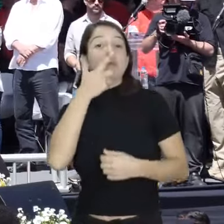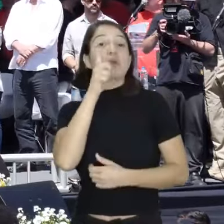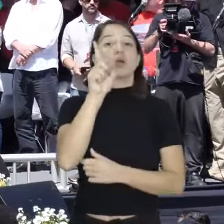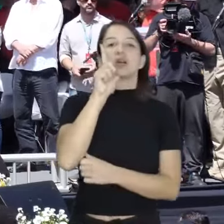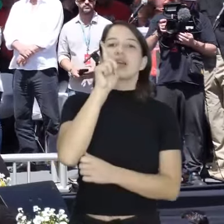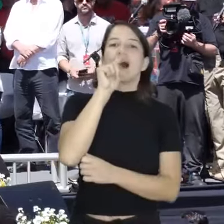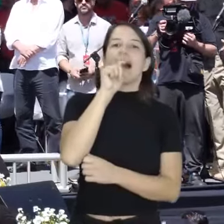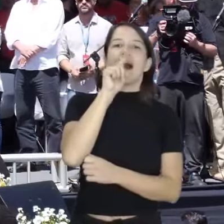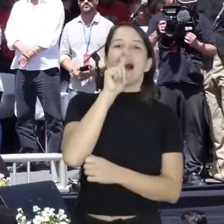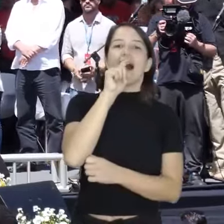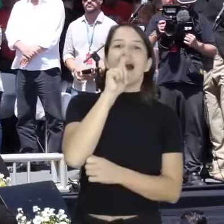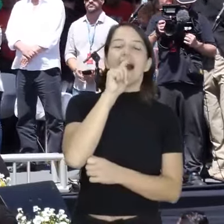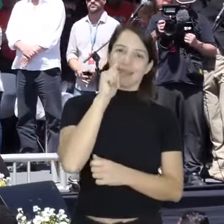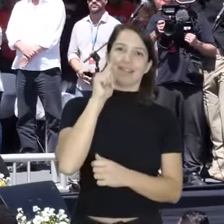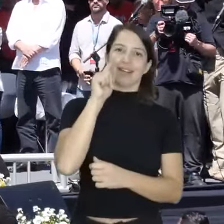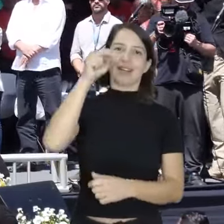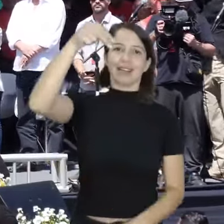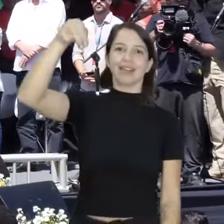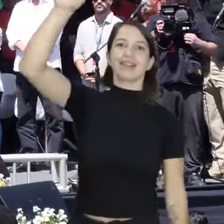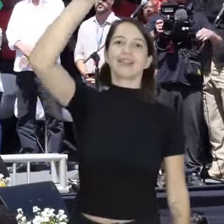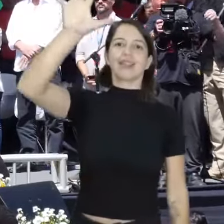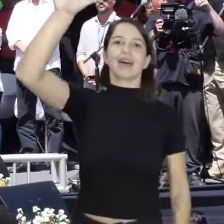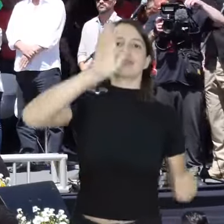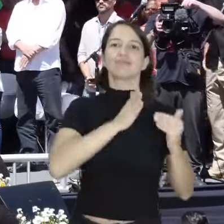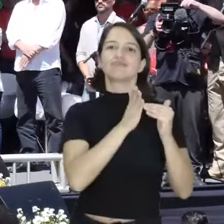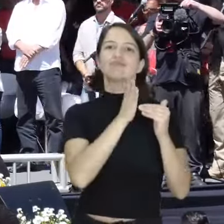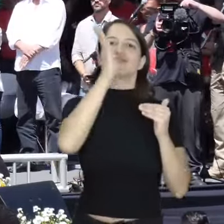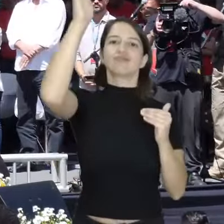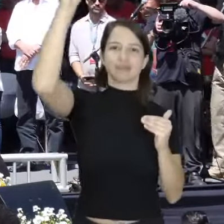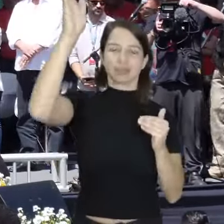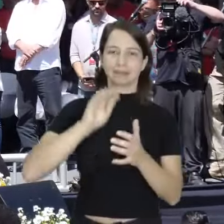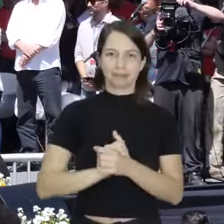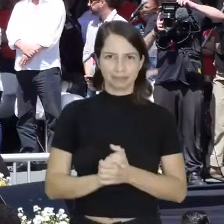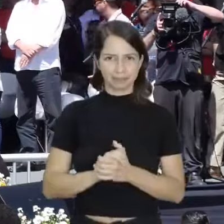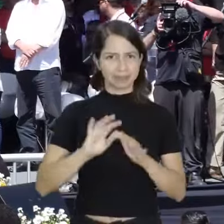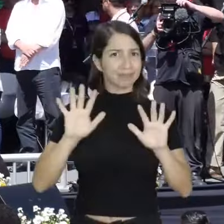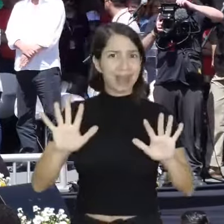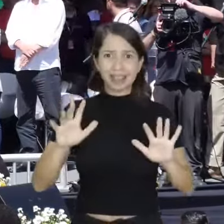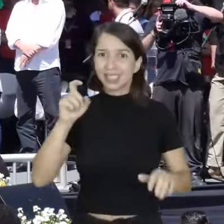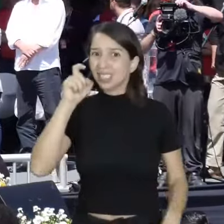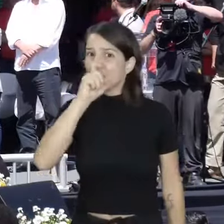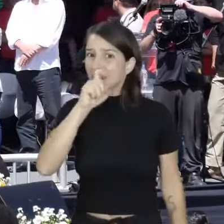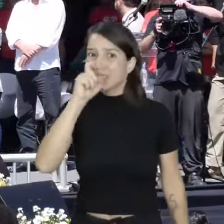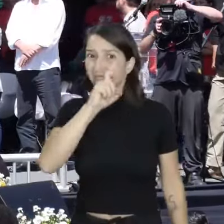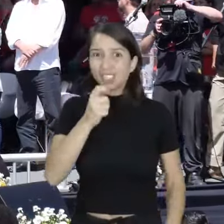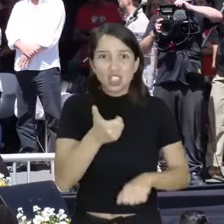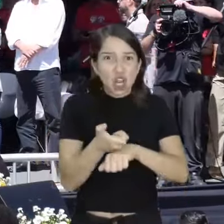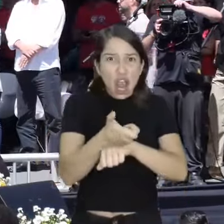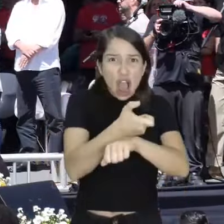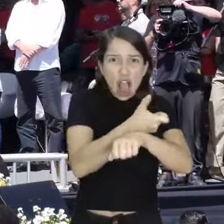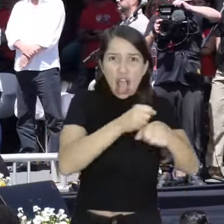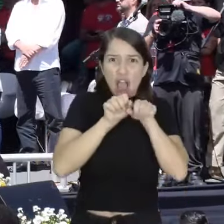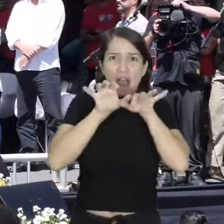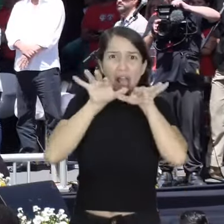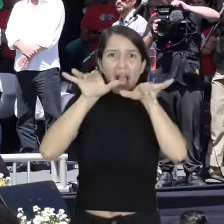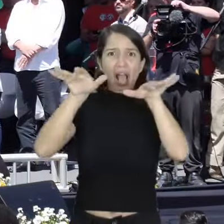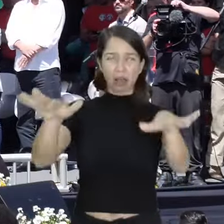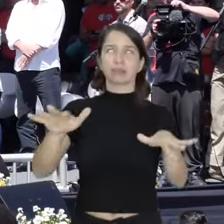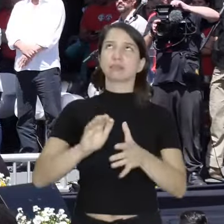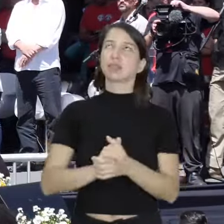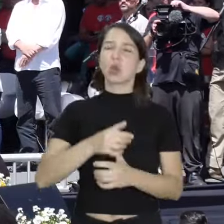ser governado por uma mentira. Ontem à noite eu vi uma outra mentira. Ele queria um